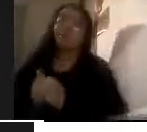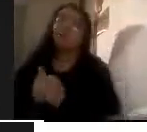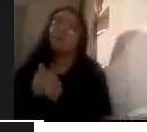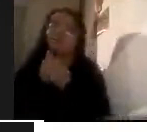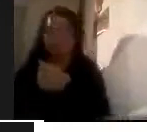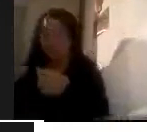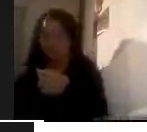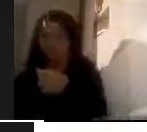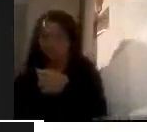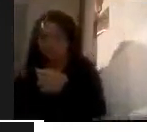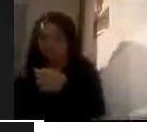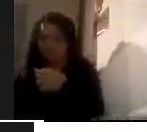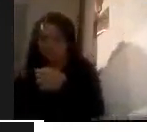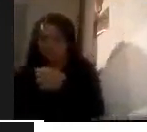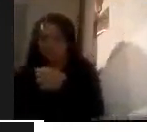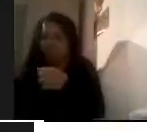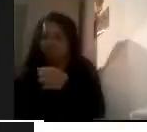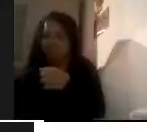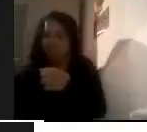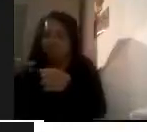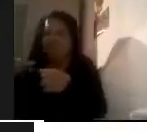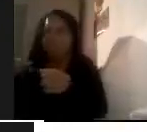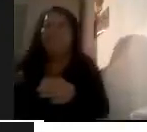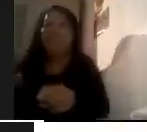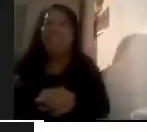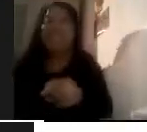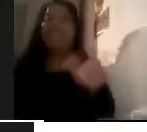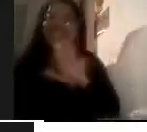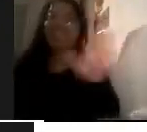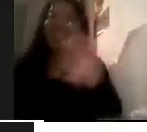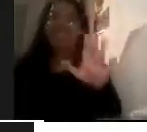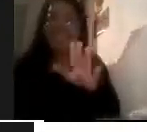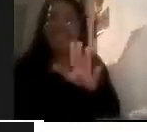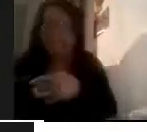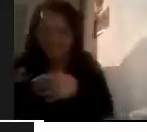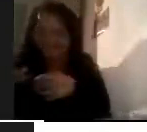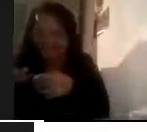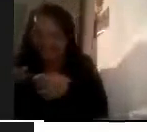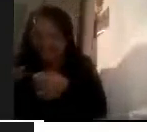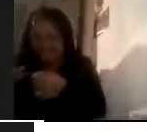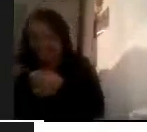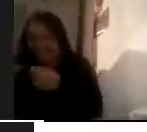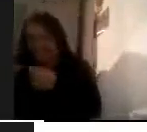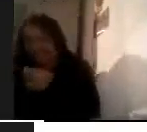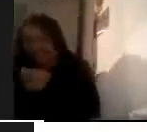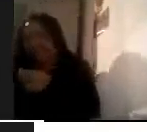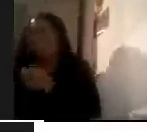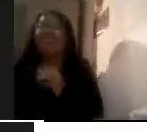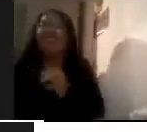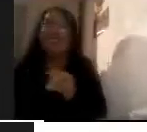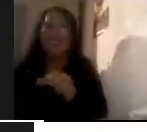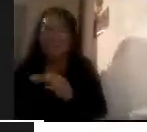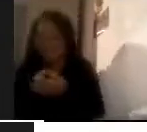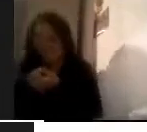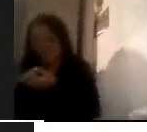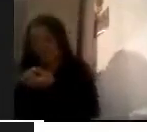Descarta. Arrotar. Não, com o bebê. Coloca pra rotar. Coloca para rotar. Ah, tá. Não descartem o bebê. Descarte o bebê, por favor. Então, Achei que era